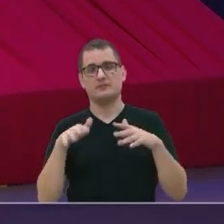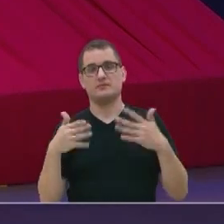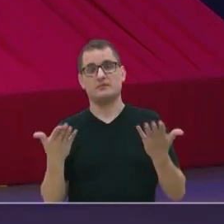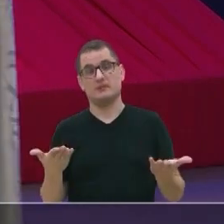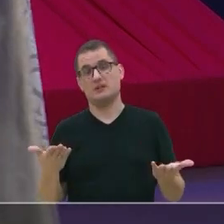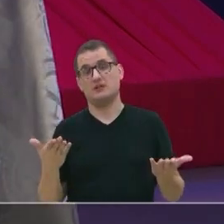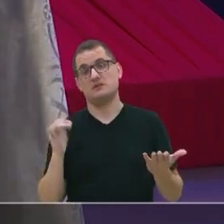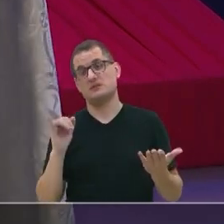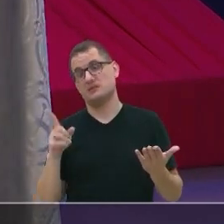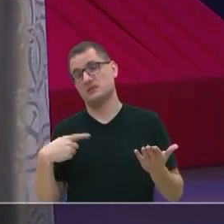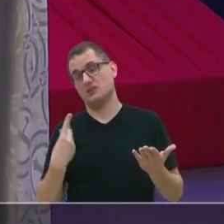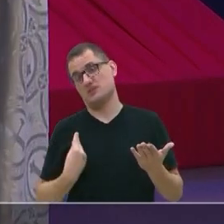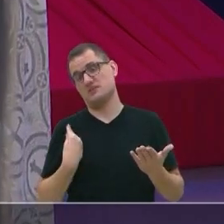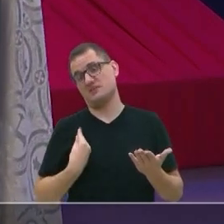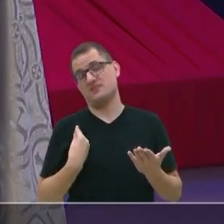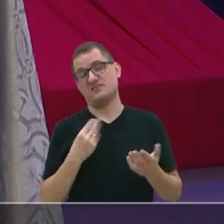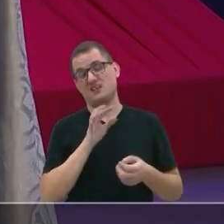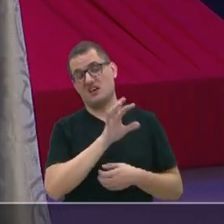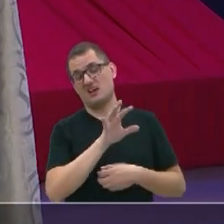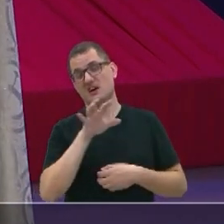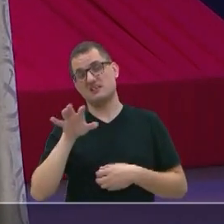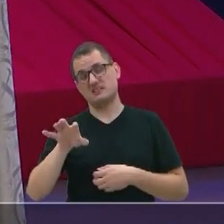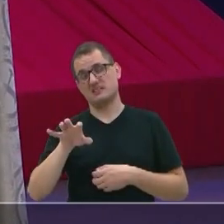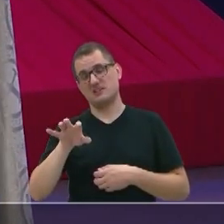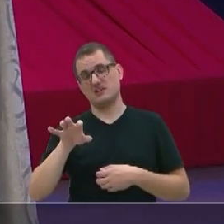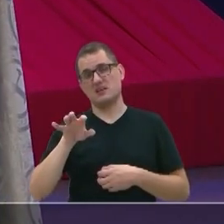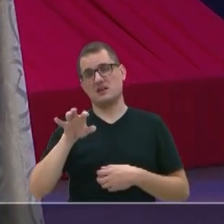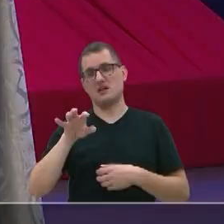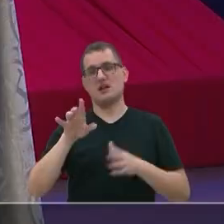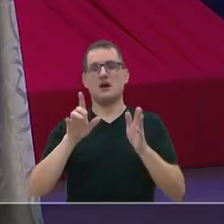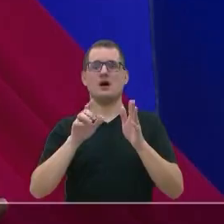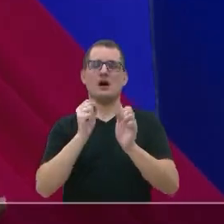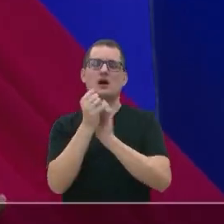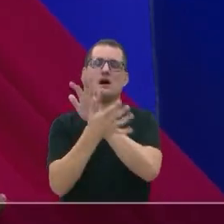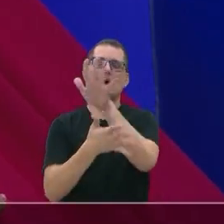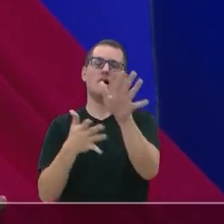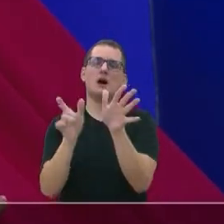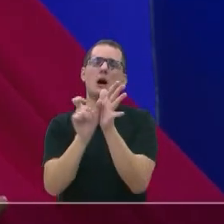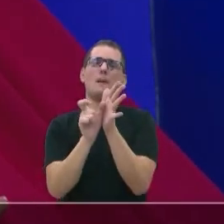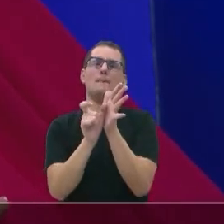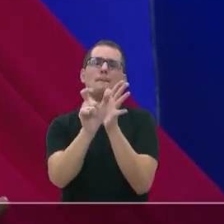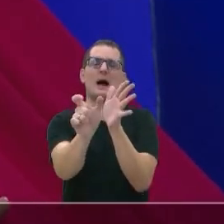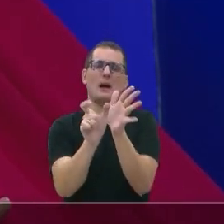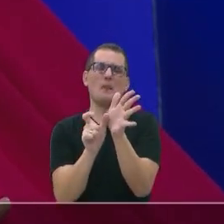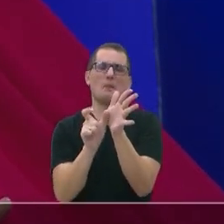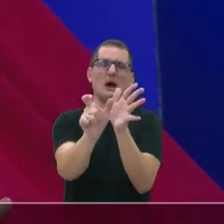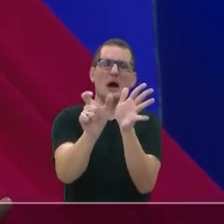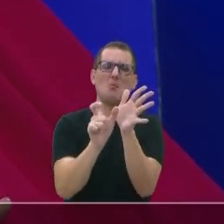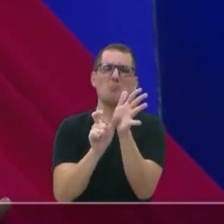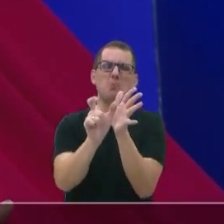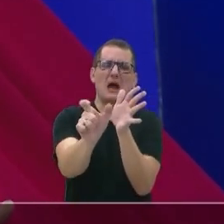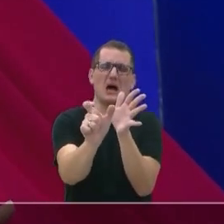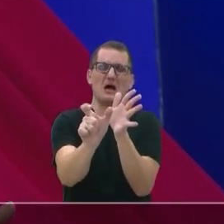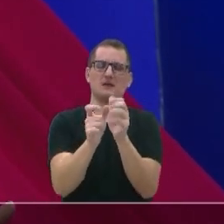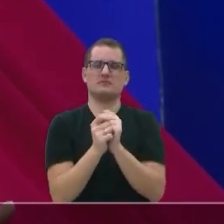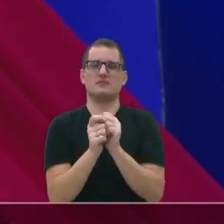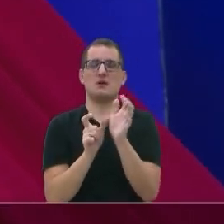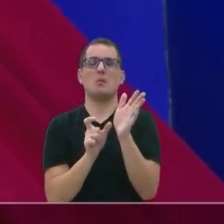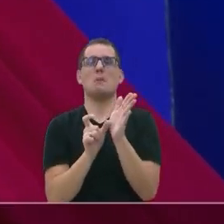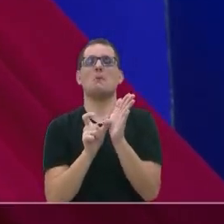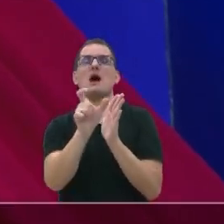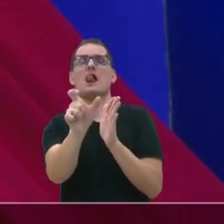nós vivemos desta forma, palavras, de forma verbal, palavras